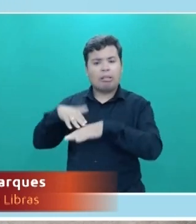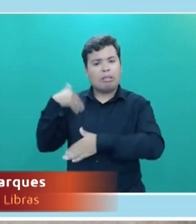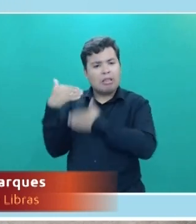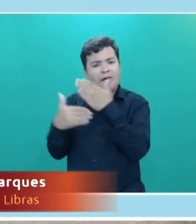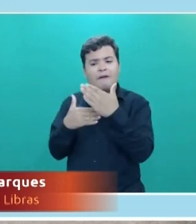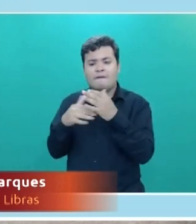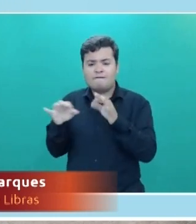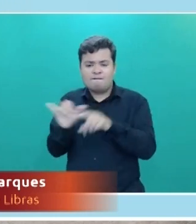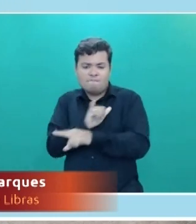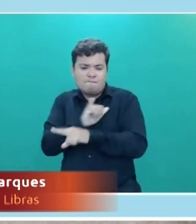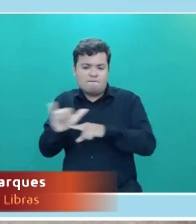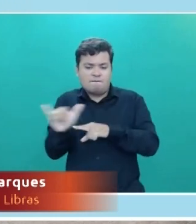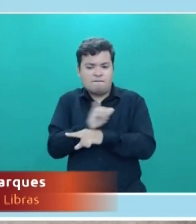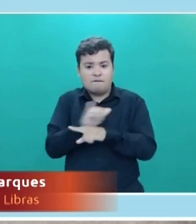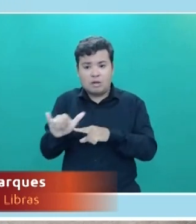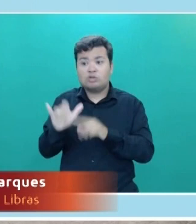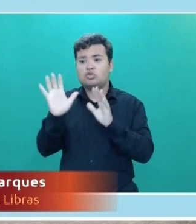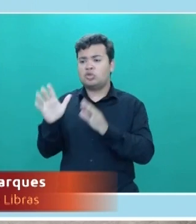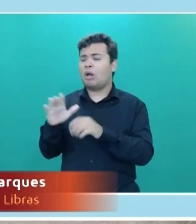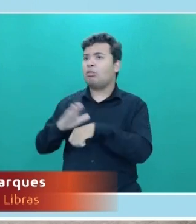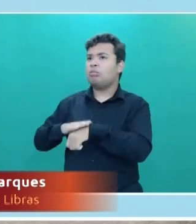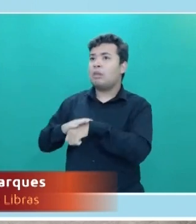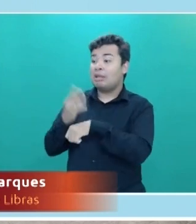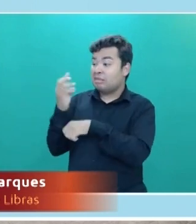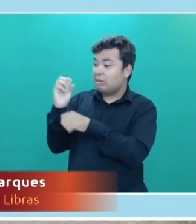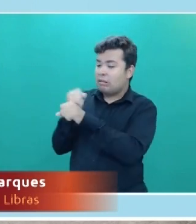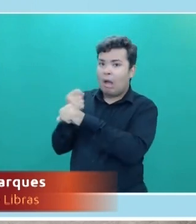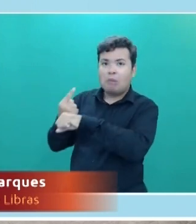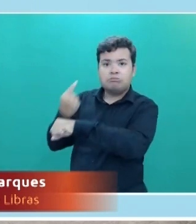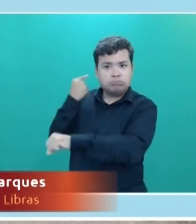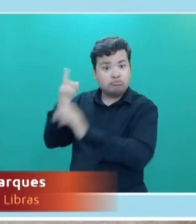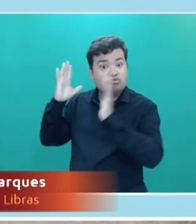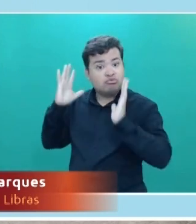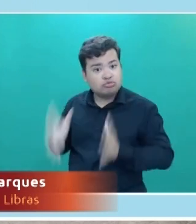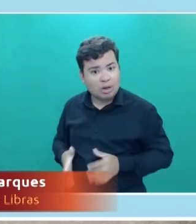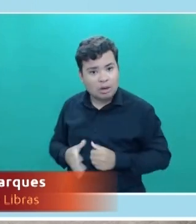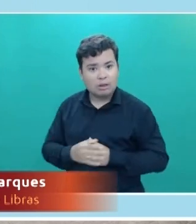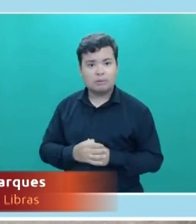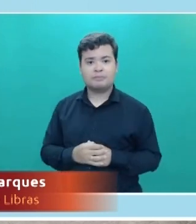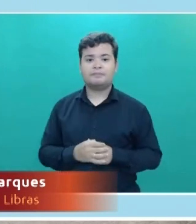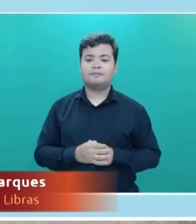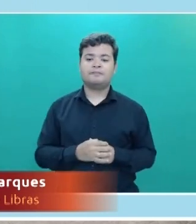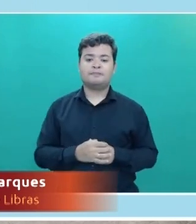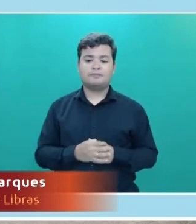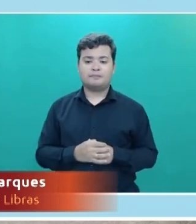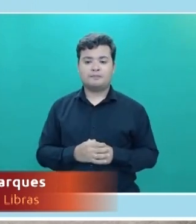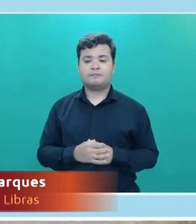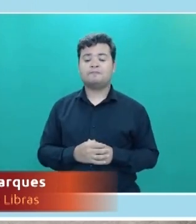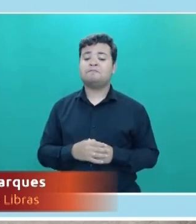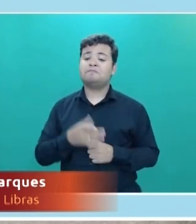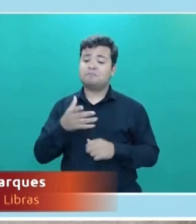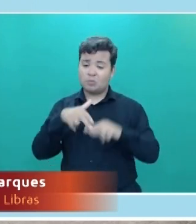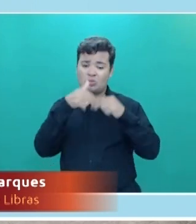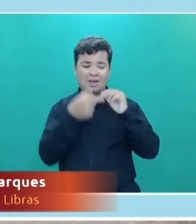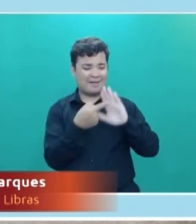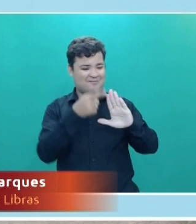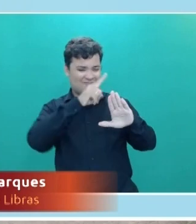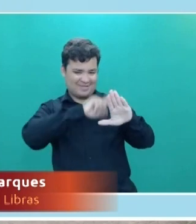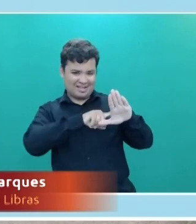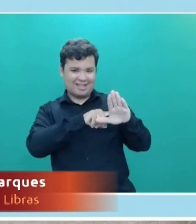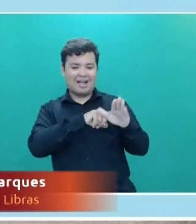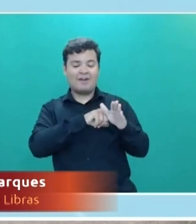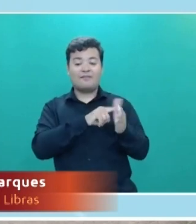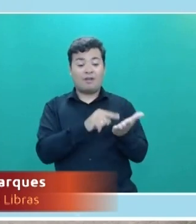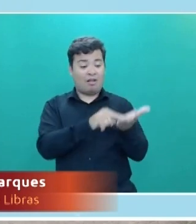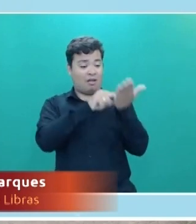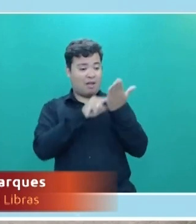muitos anos, pelo menos 30 anos, né, de desenvolvendo. Tanto que essa metáfora Red Pill, ela passa a ser utilizada